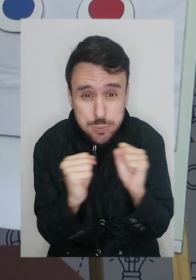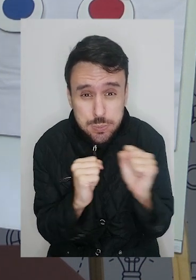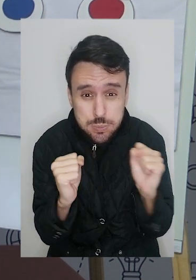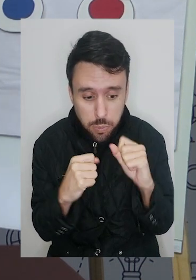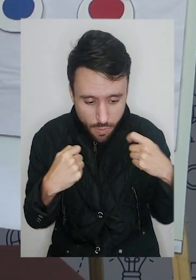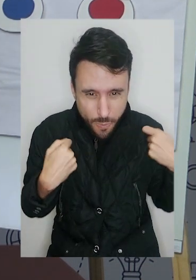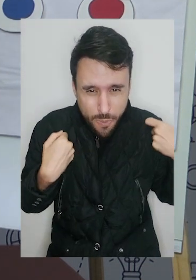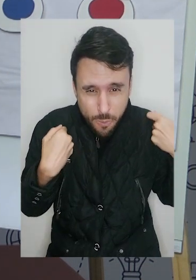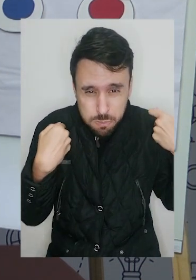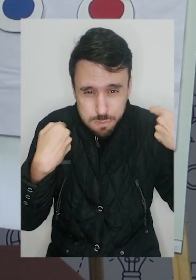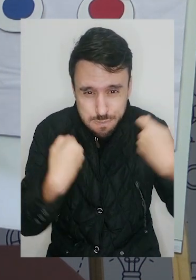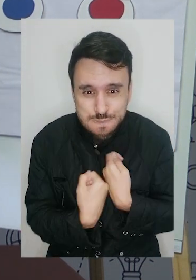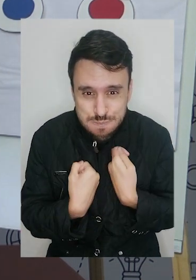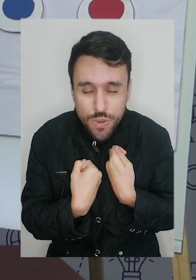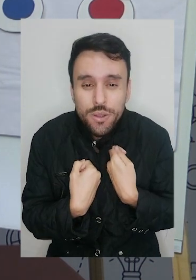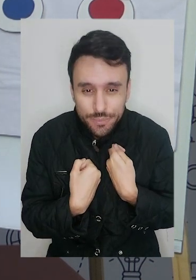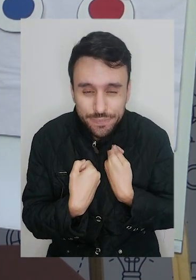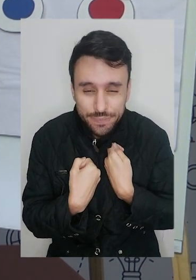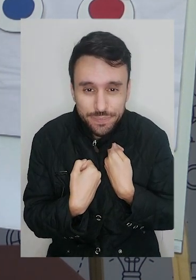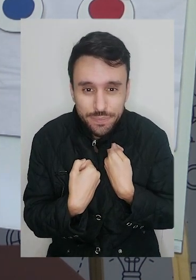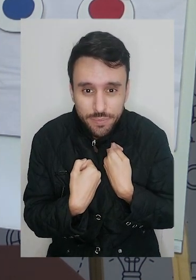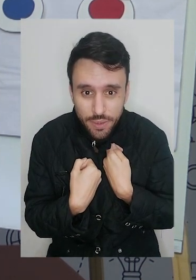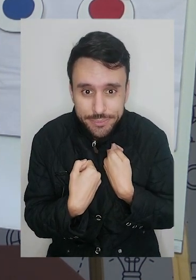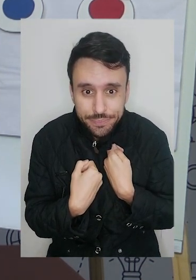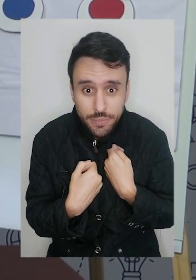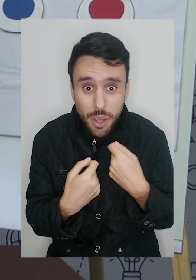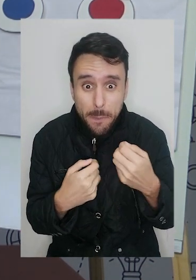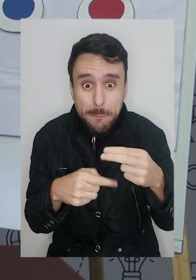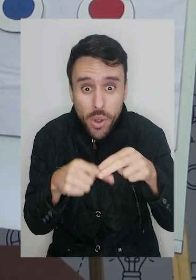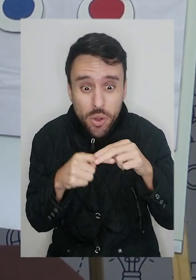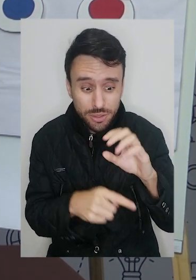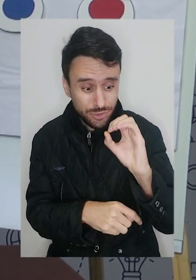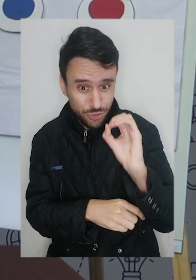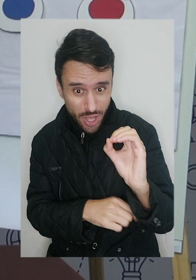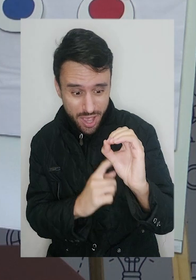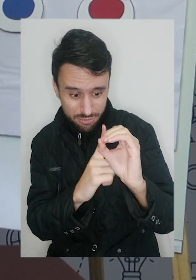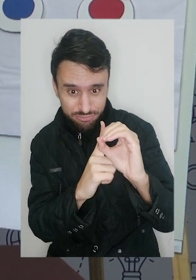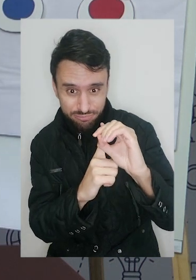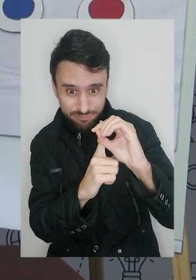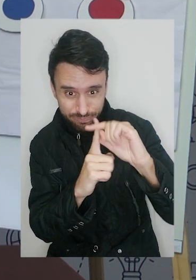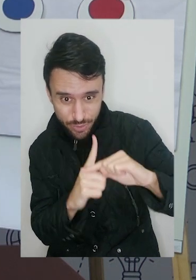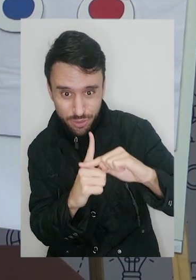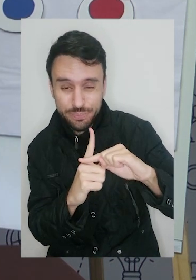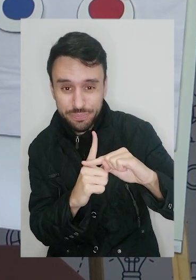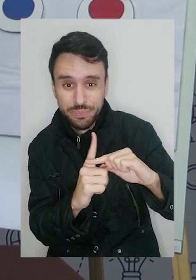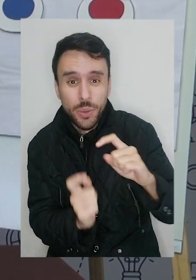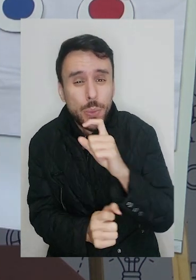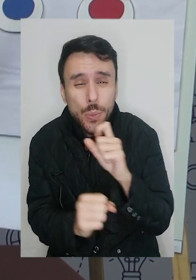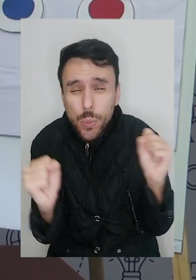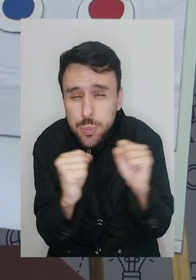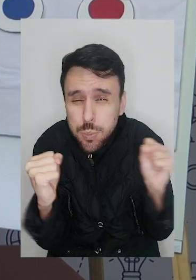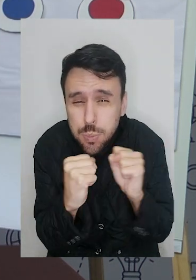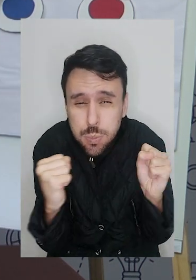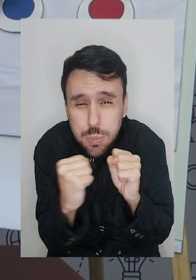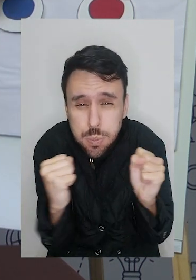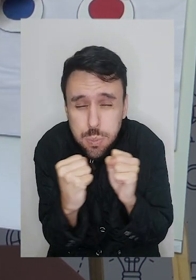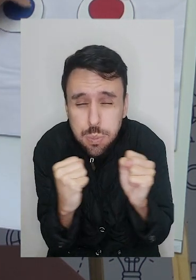está bem agasalhada. Então, está, a temperatura está zero, está muito frio. Então, significa que a